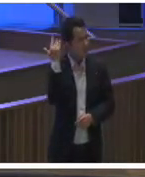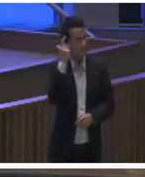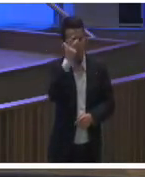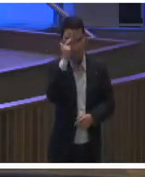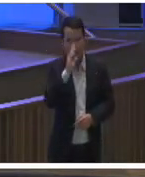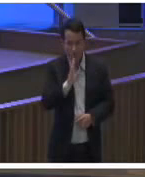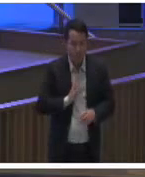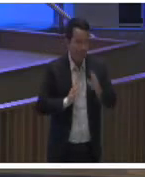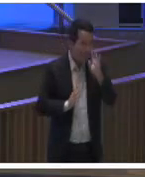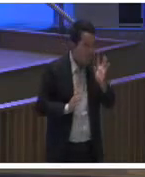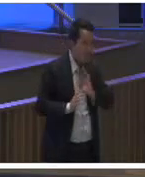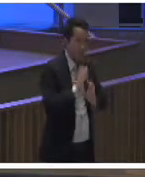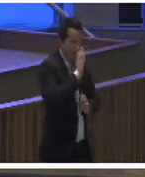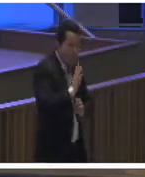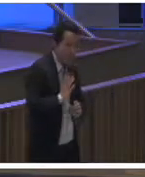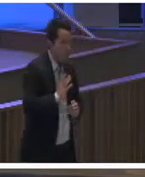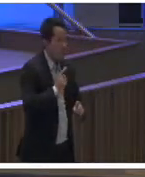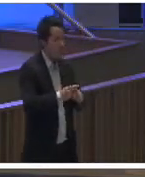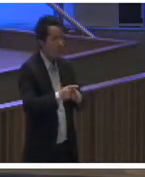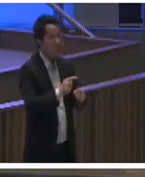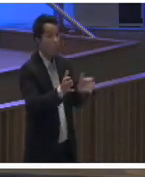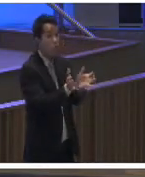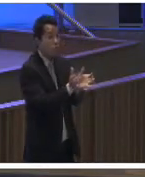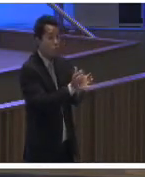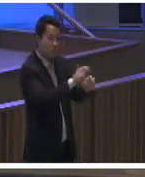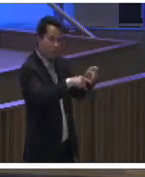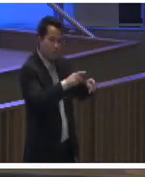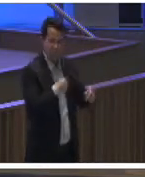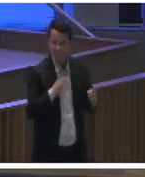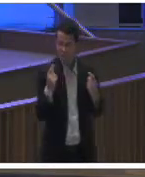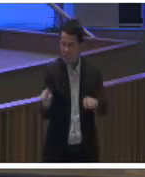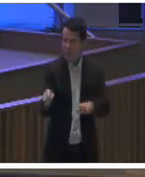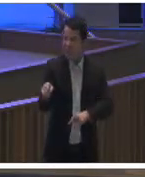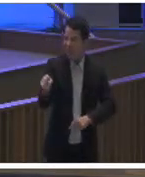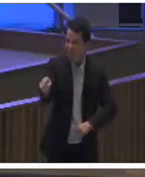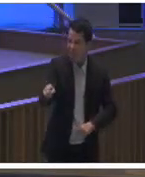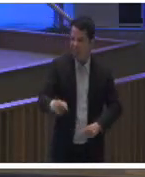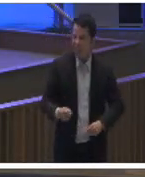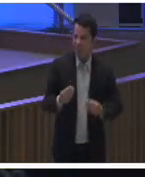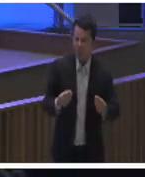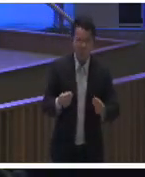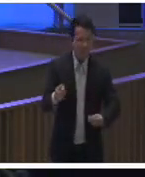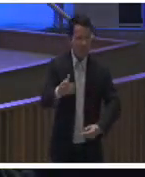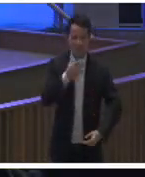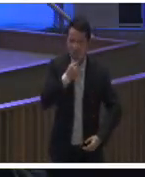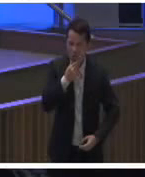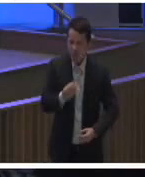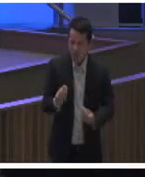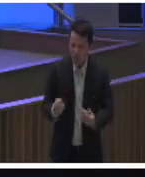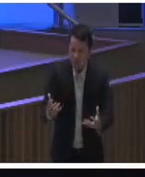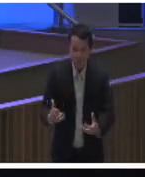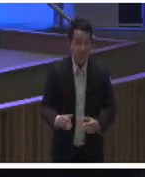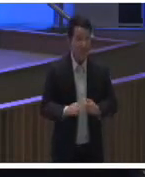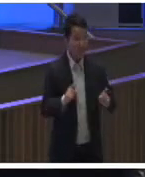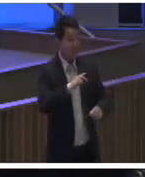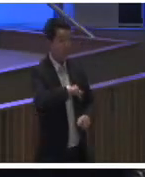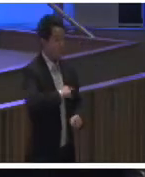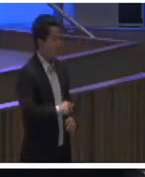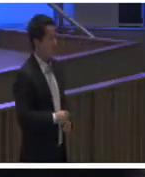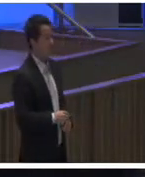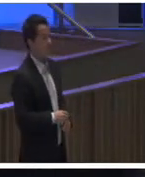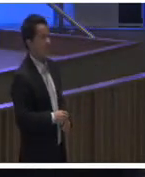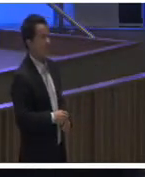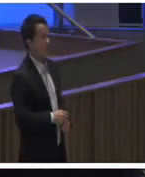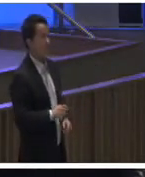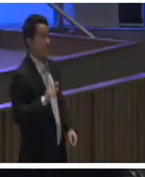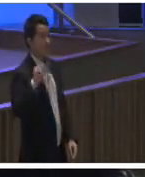me motiva a fazer a obra de Deus é o Espírito de Deus. E a gente aprendeu pela manhã que essa motivação espiritual, ela